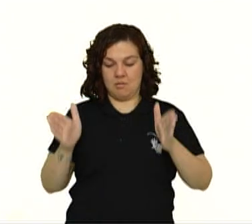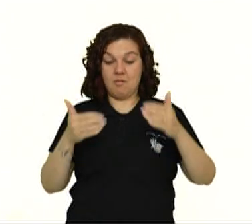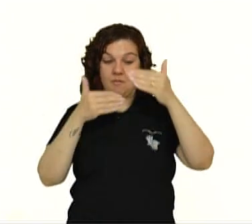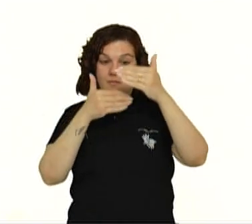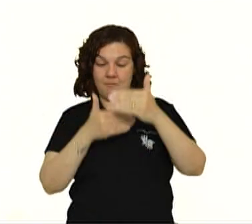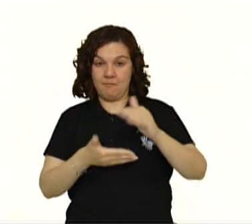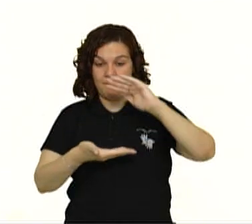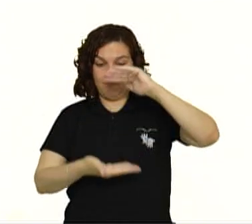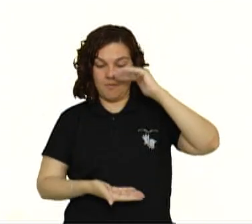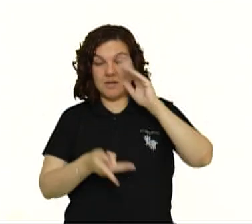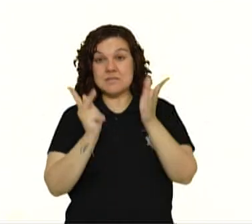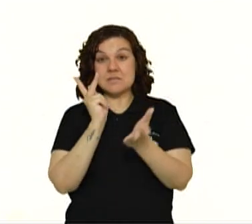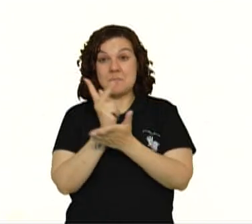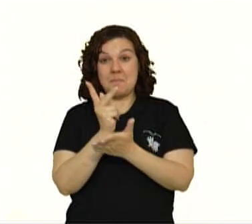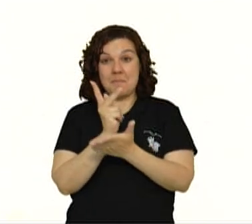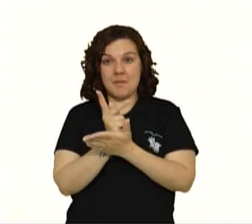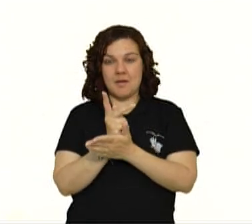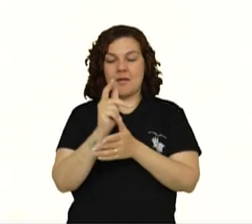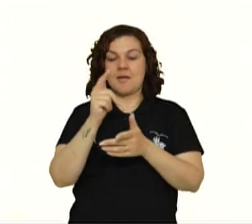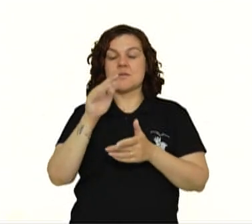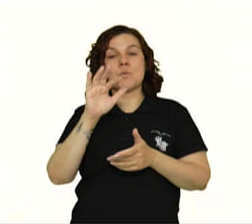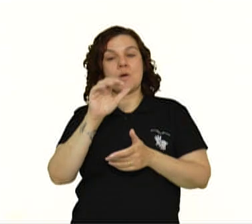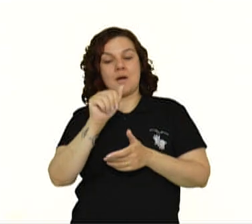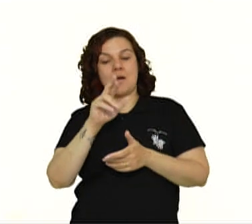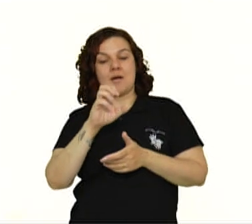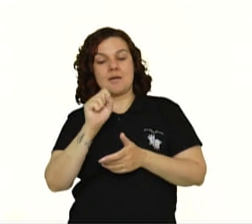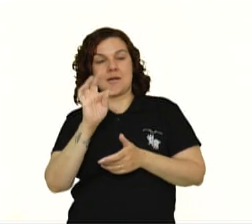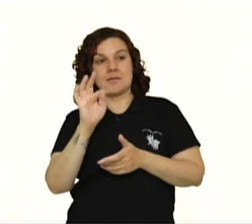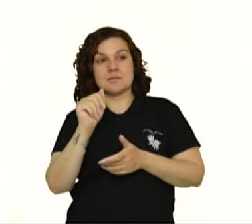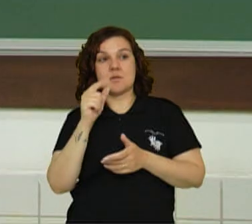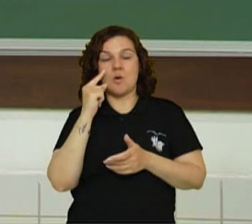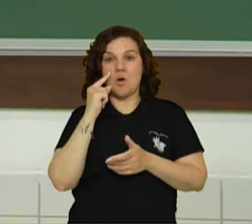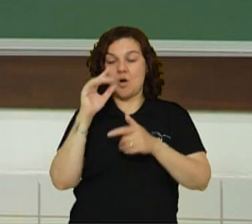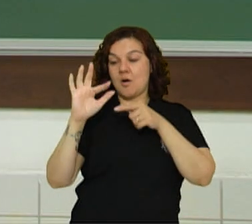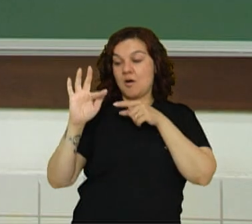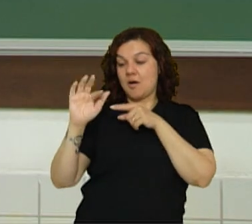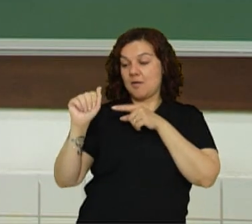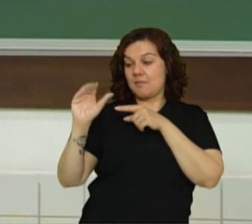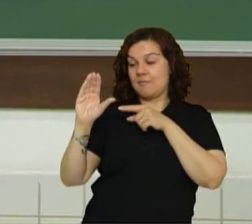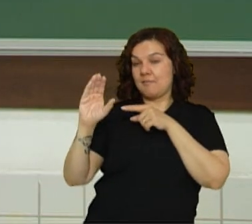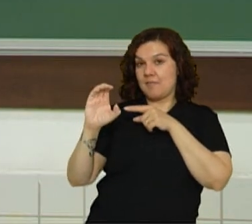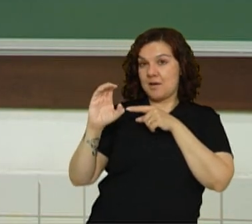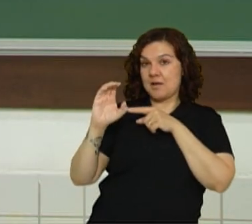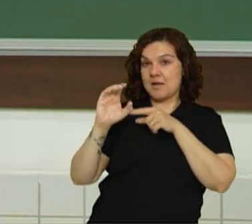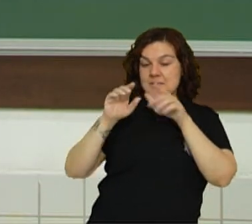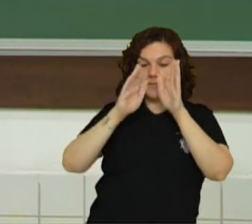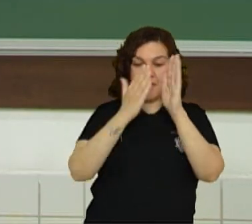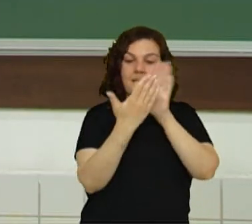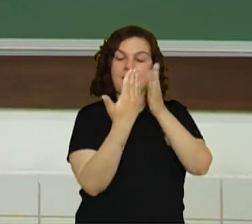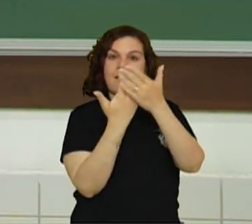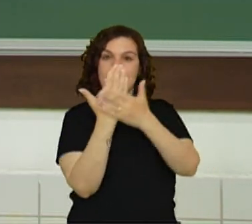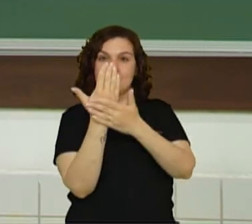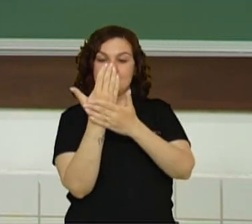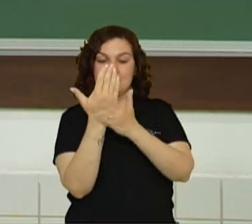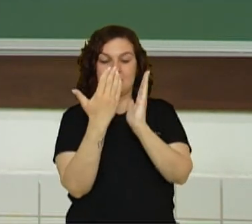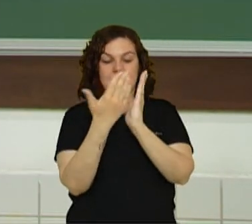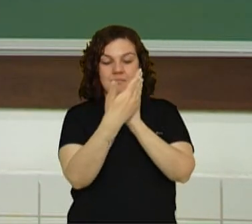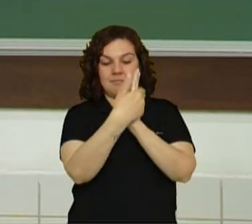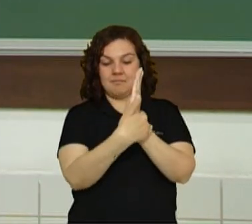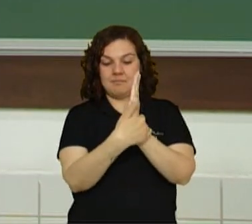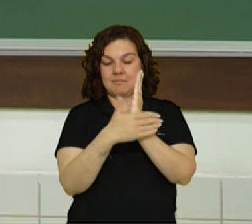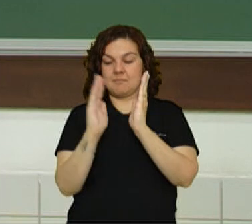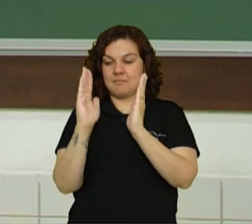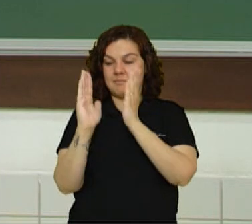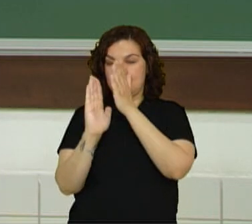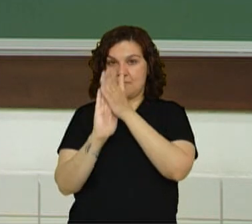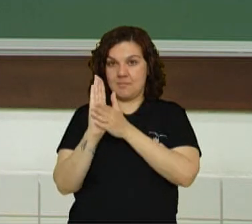mesma quantidade de arestas. Face são os polígonos que formam esse poliedro. Arestas é